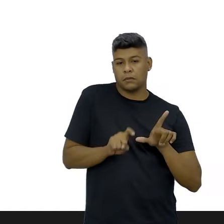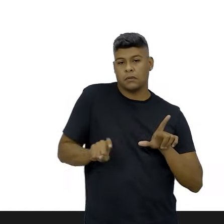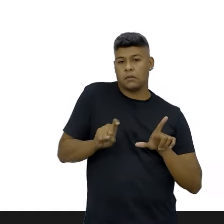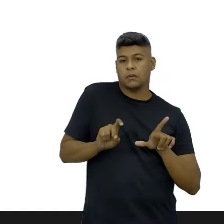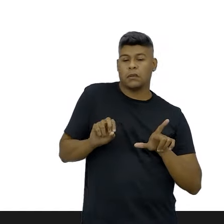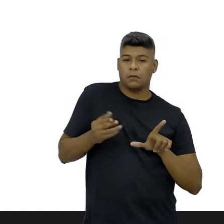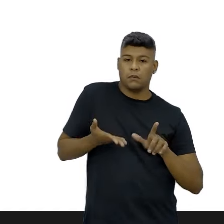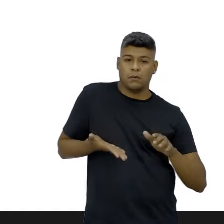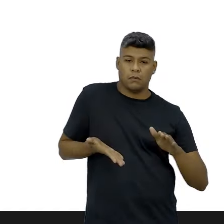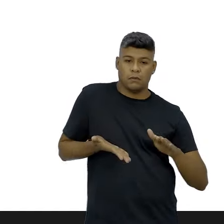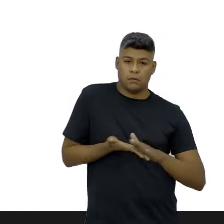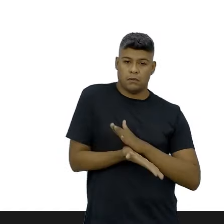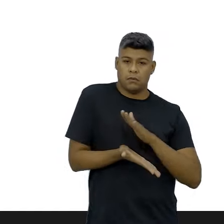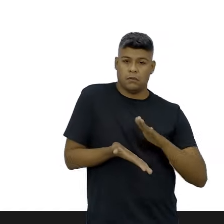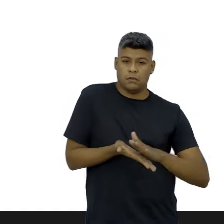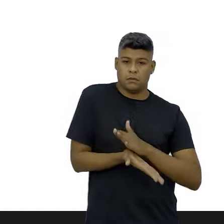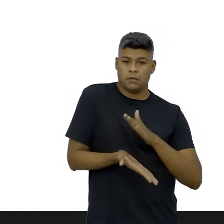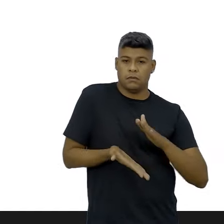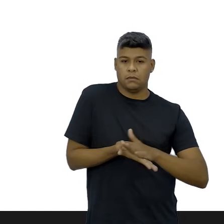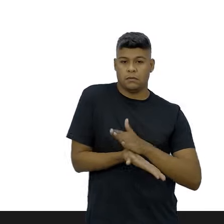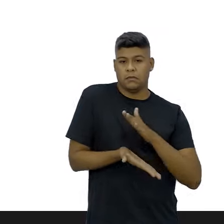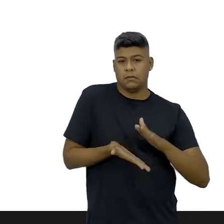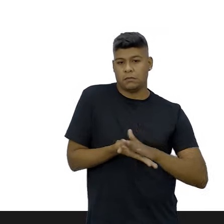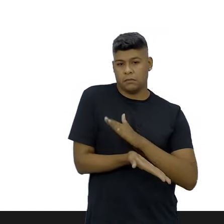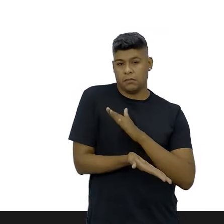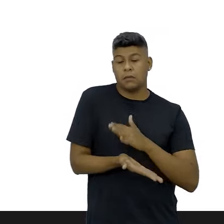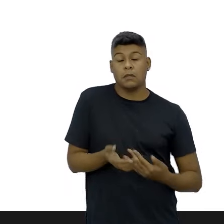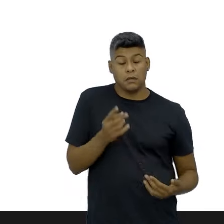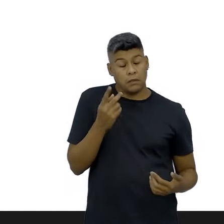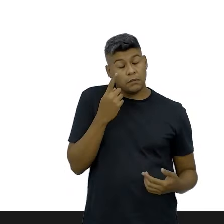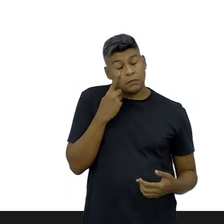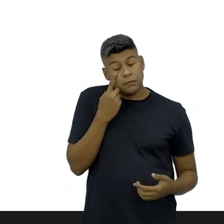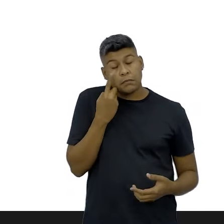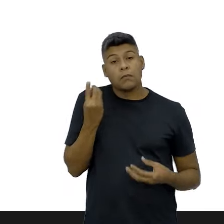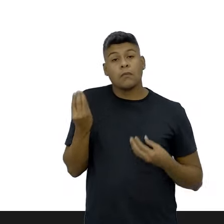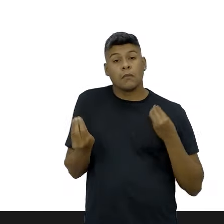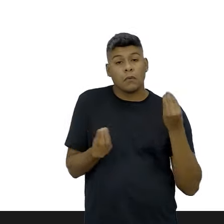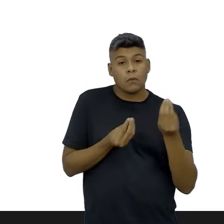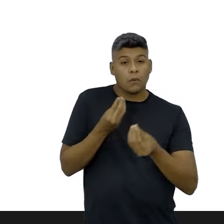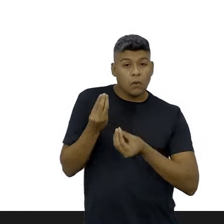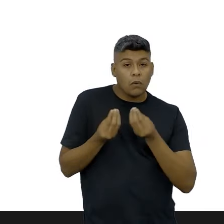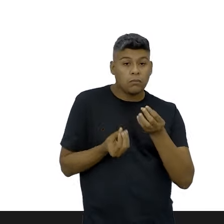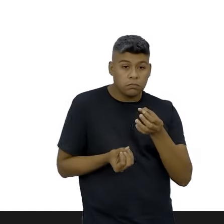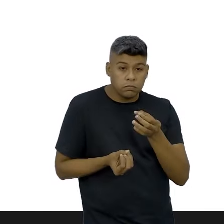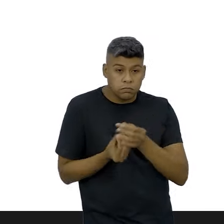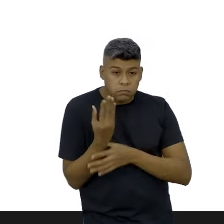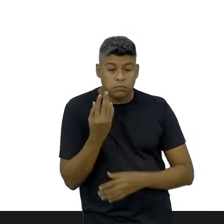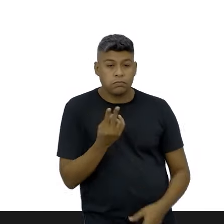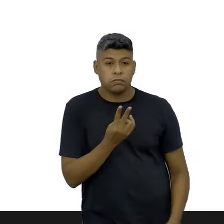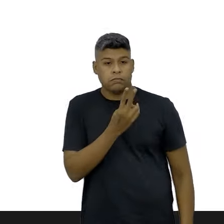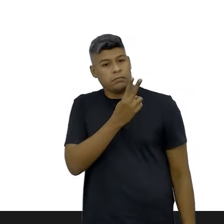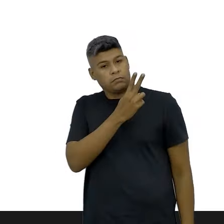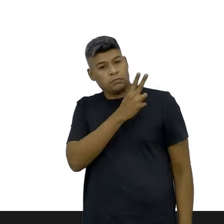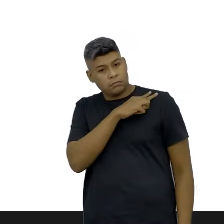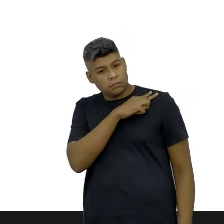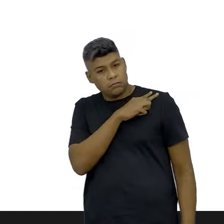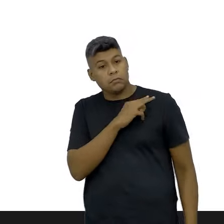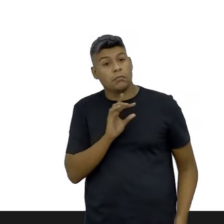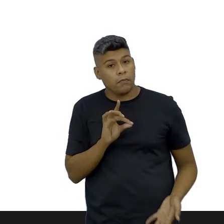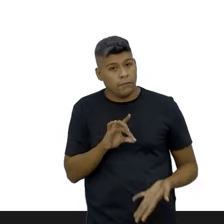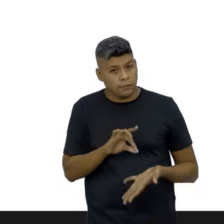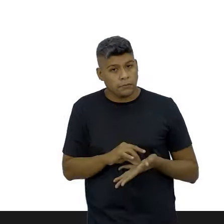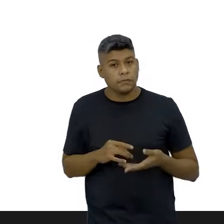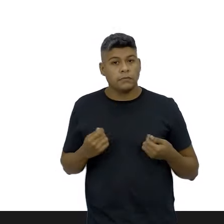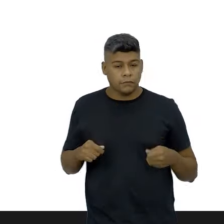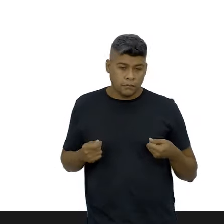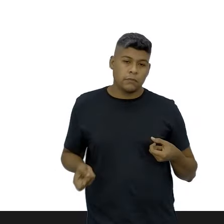ou impressos. Então, trata-se aí, como vocês veem, de uma habilidade originária do segundo ano, mas que realmente